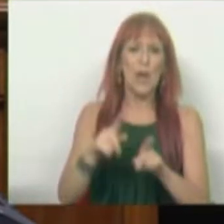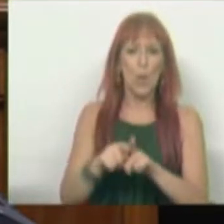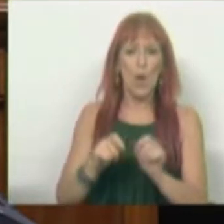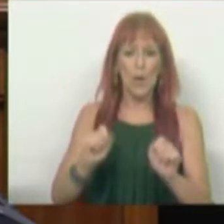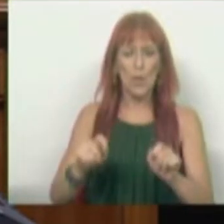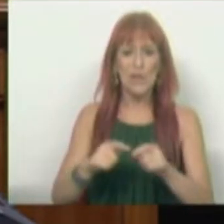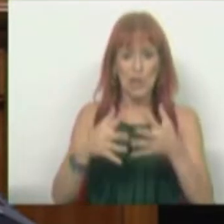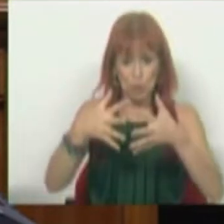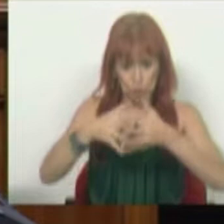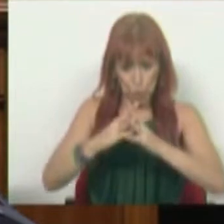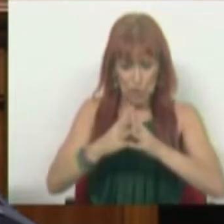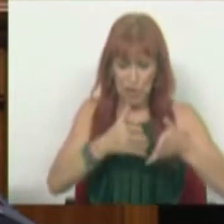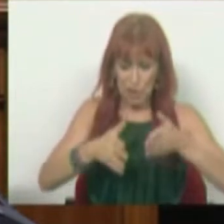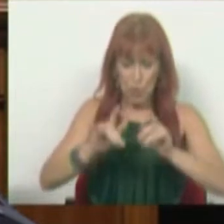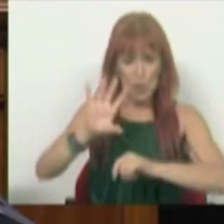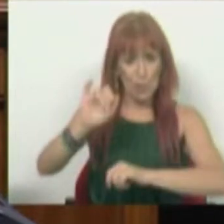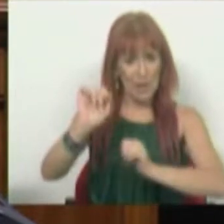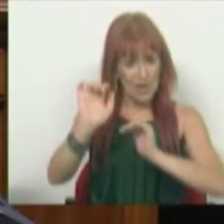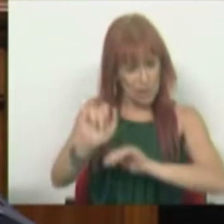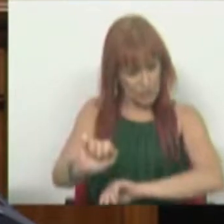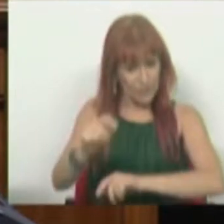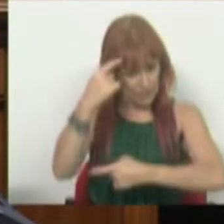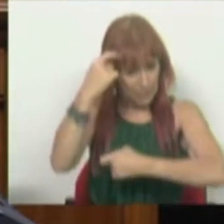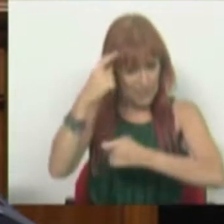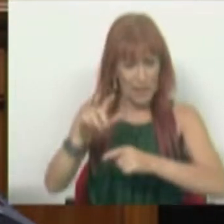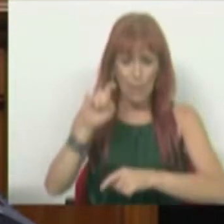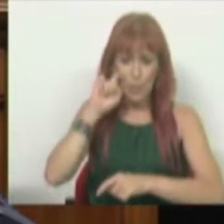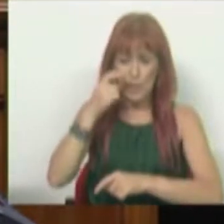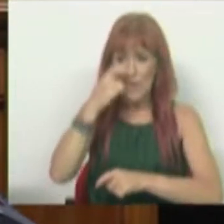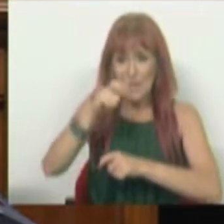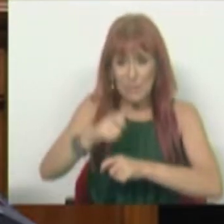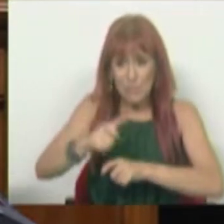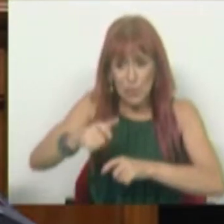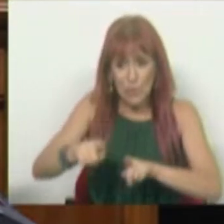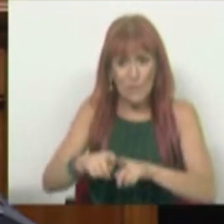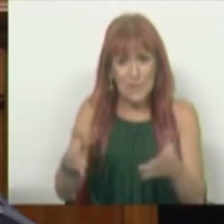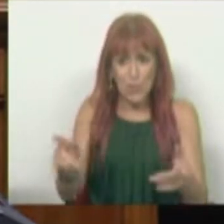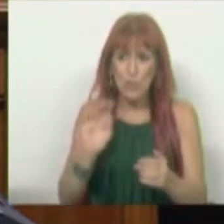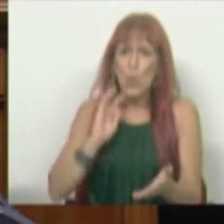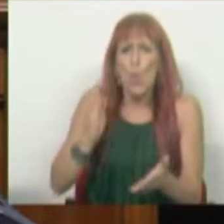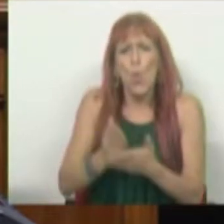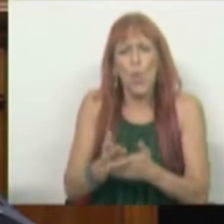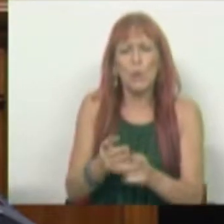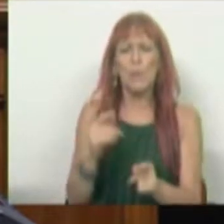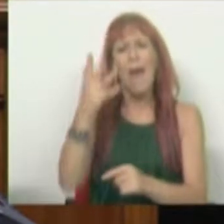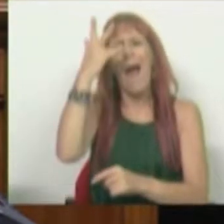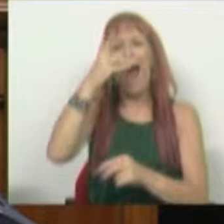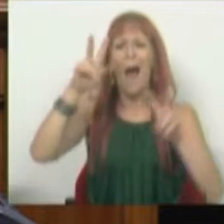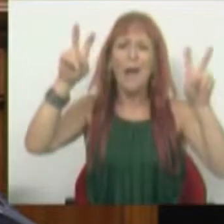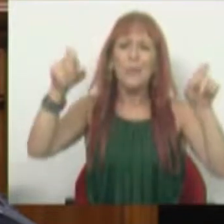forma estrutural e estratégica para o país, e a proteção civil entra como o último ator